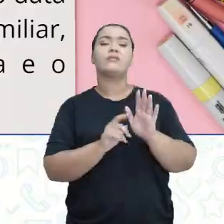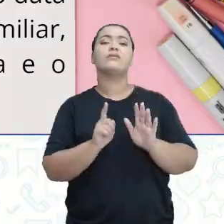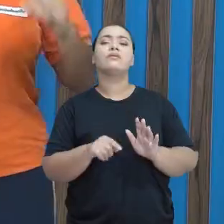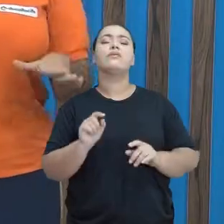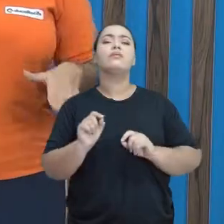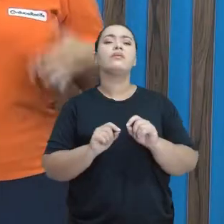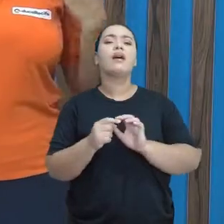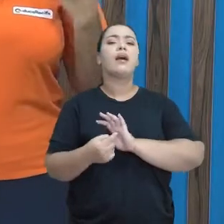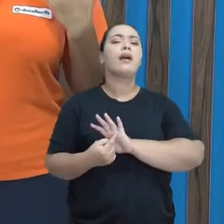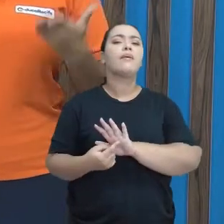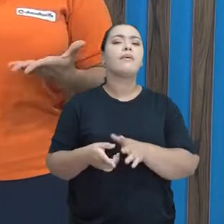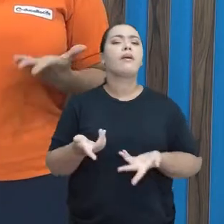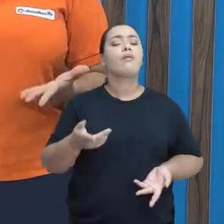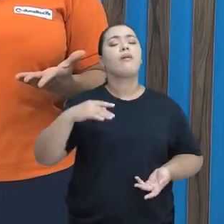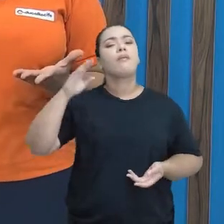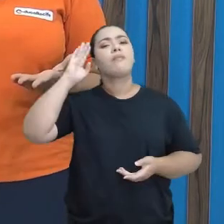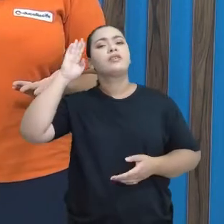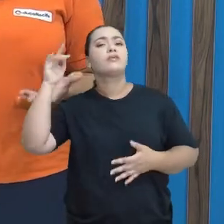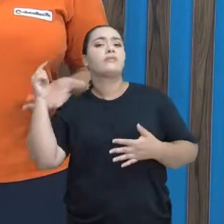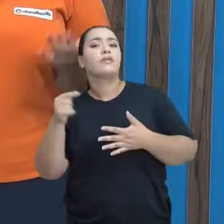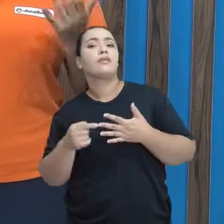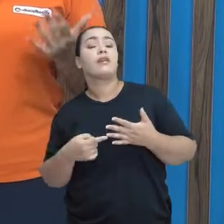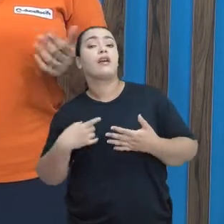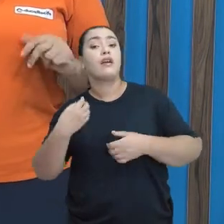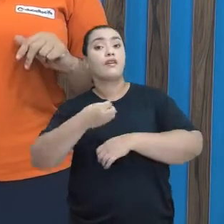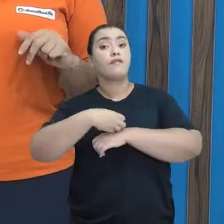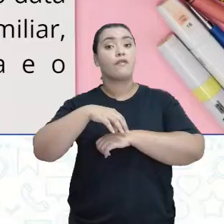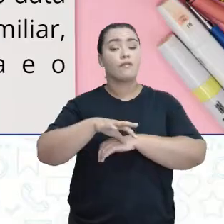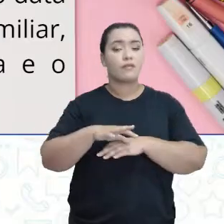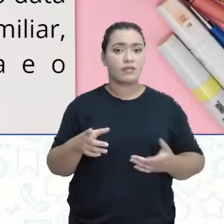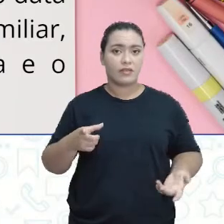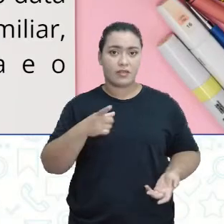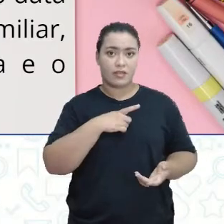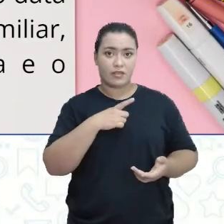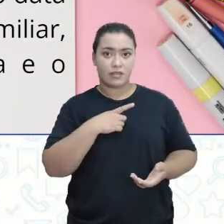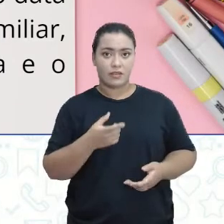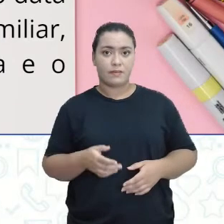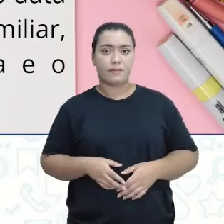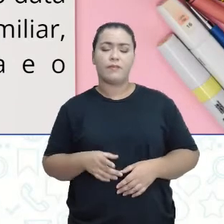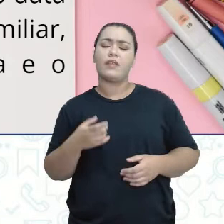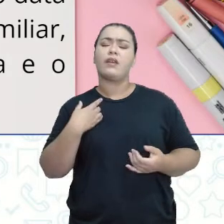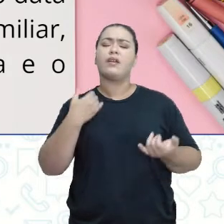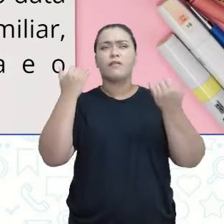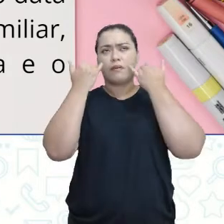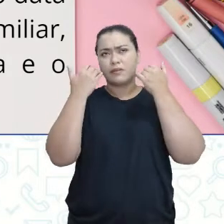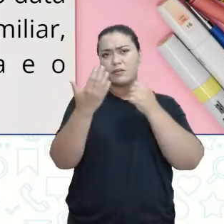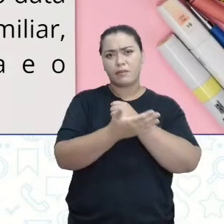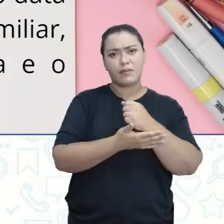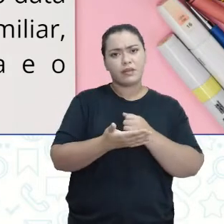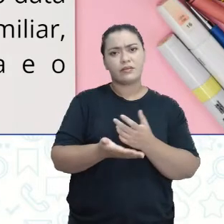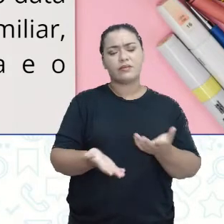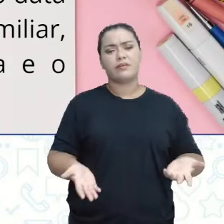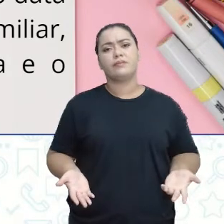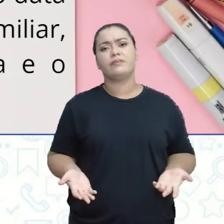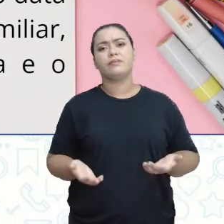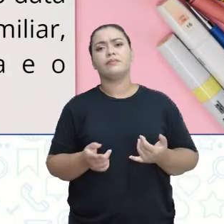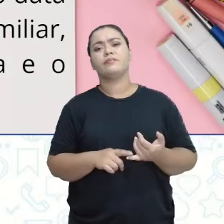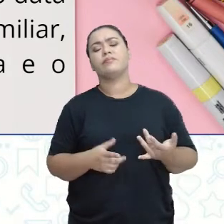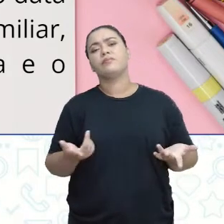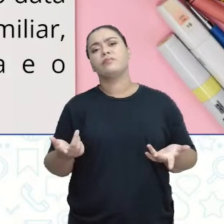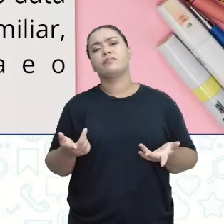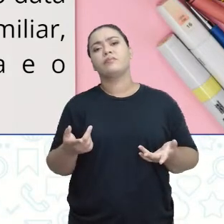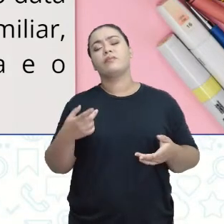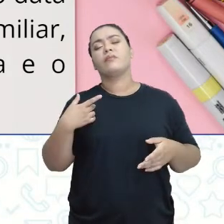apresentar as principais informações, aquelas informações básicas, como origem